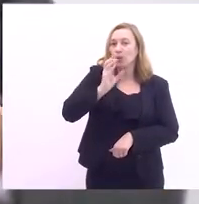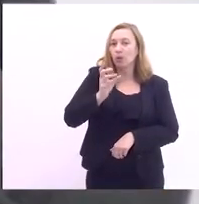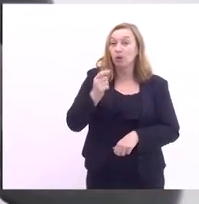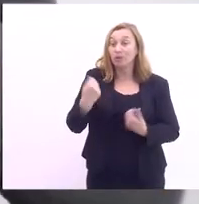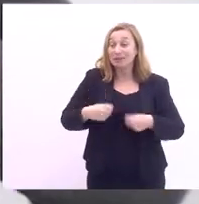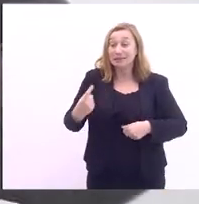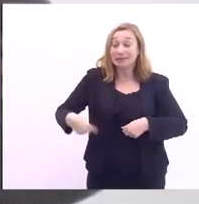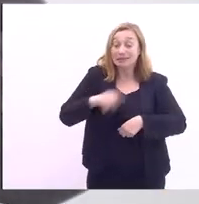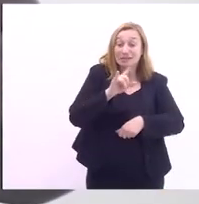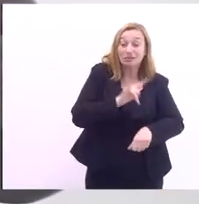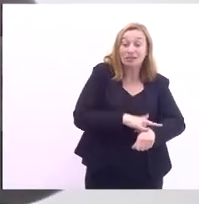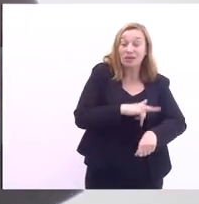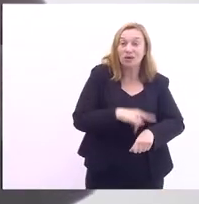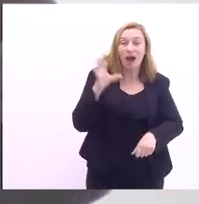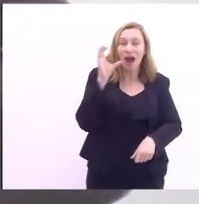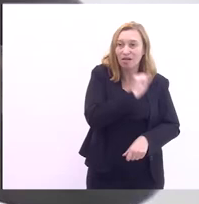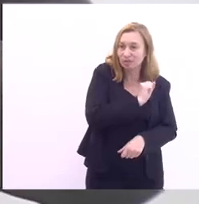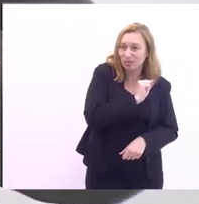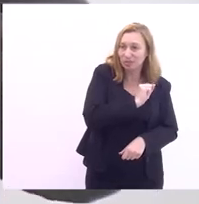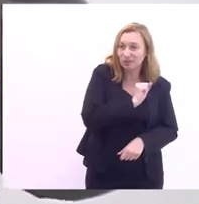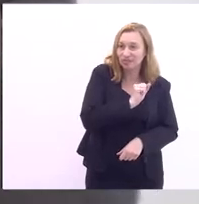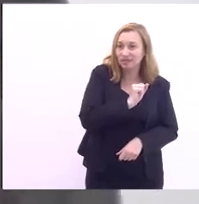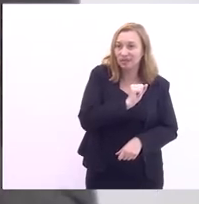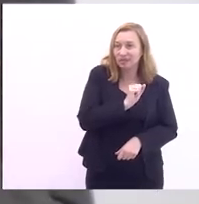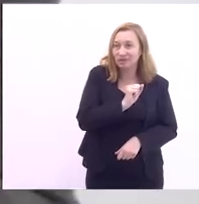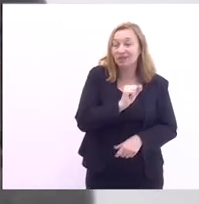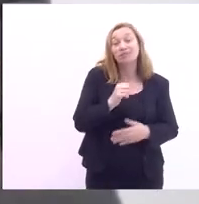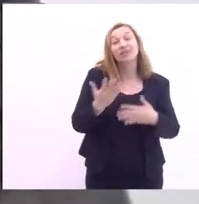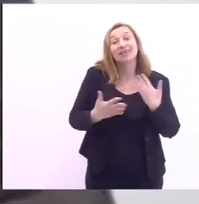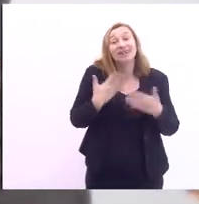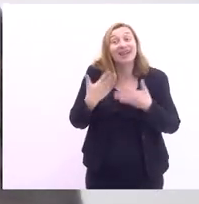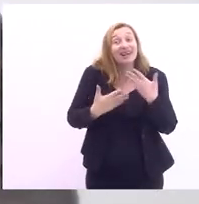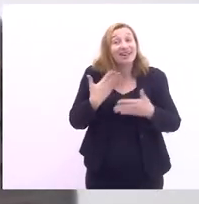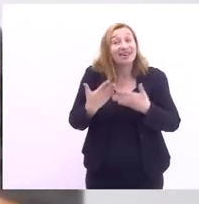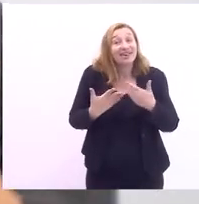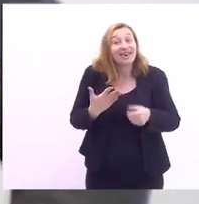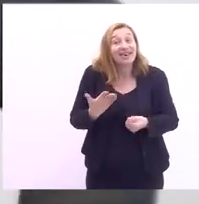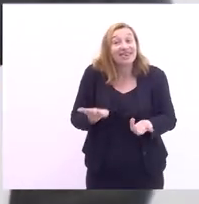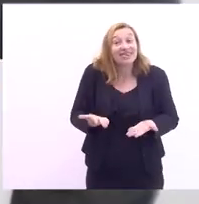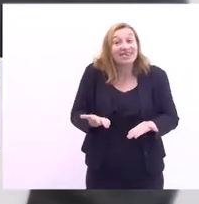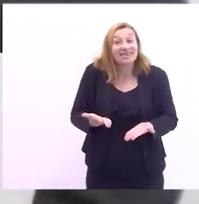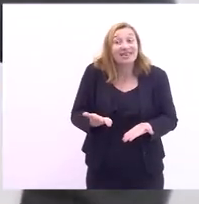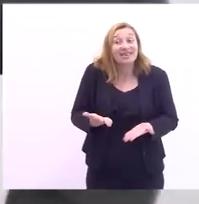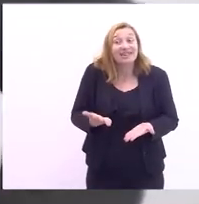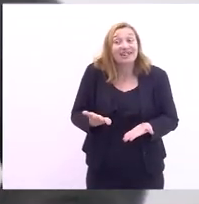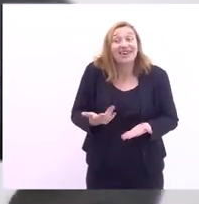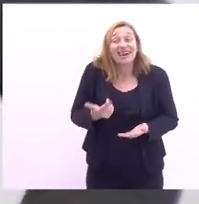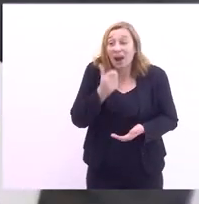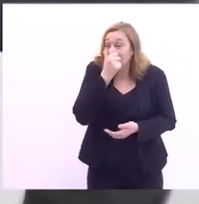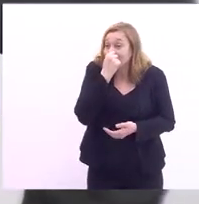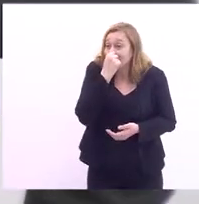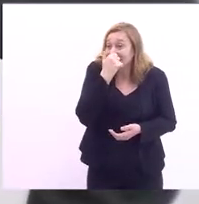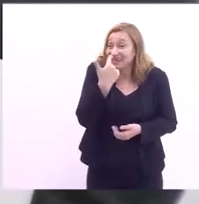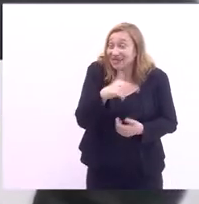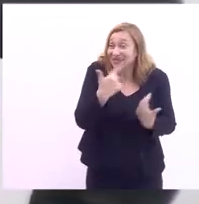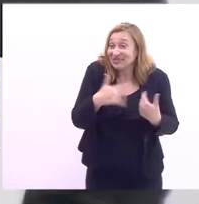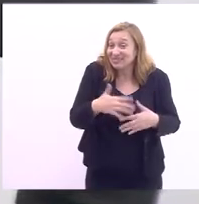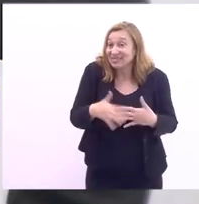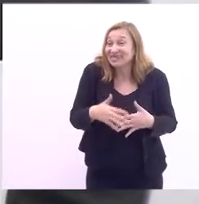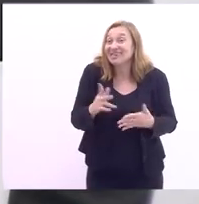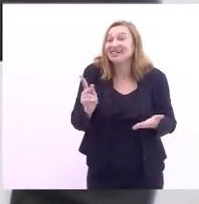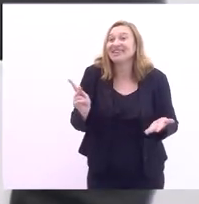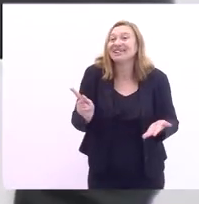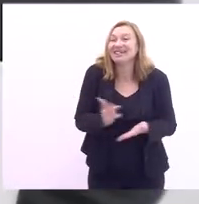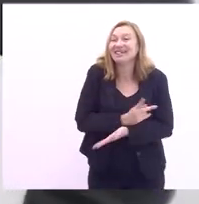eu vou somente por uma questão de alegria, né? Aí, contar o que